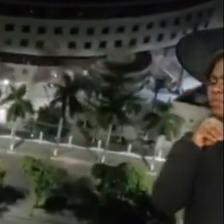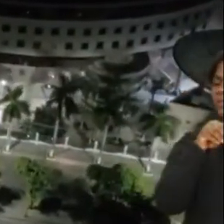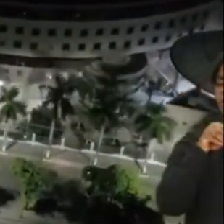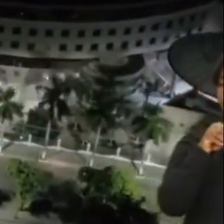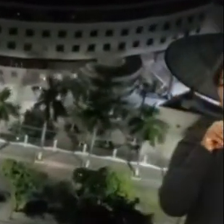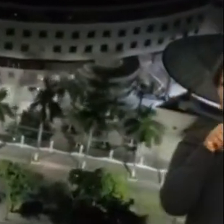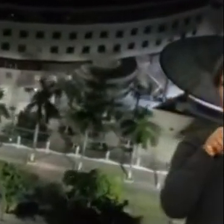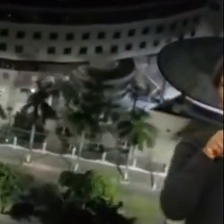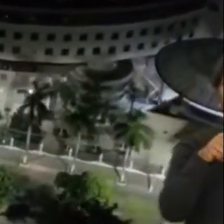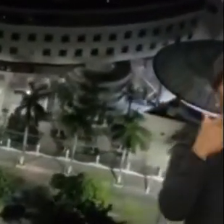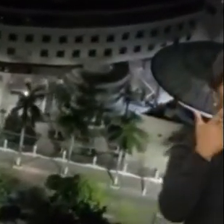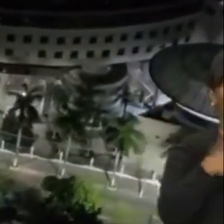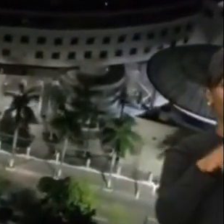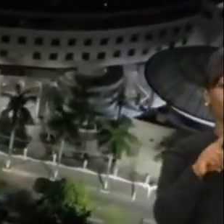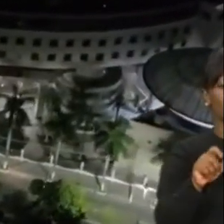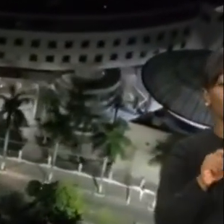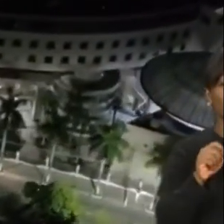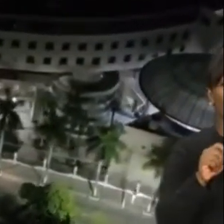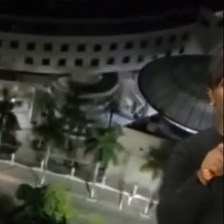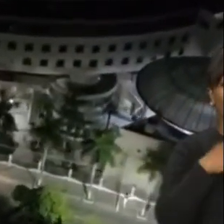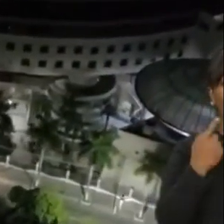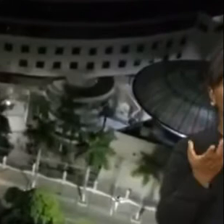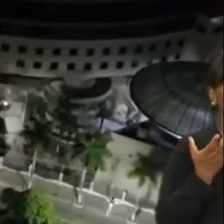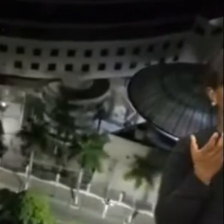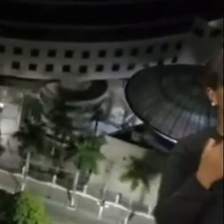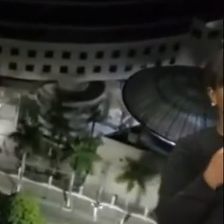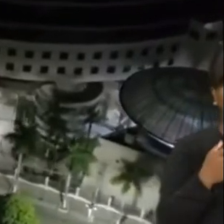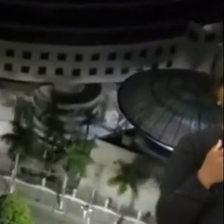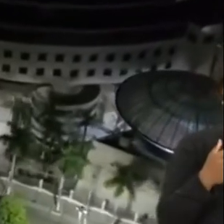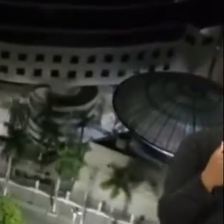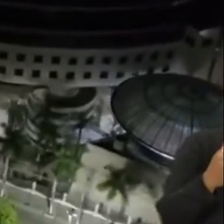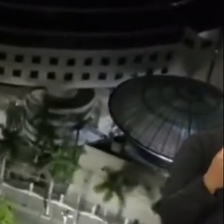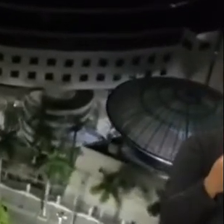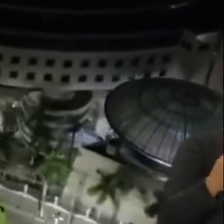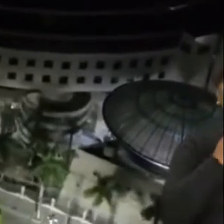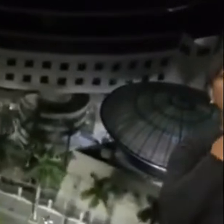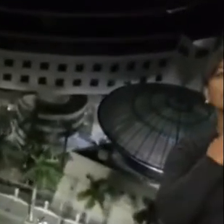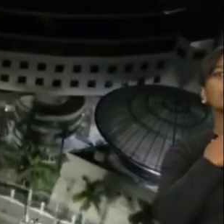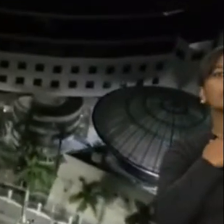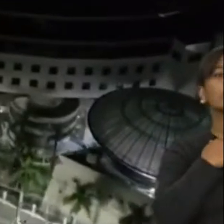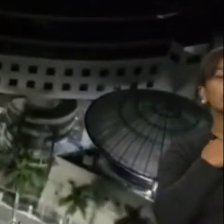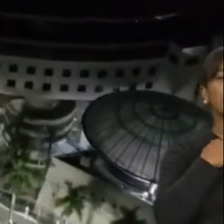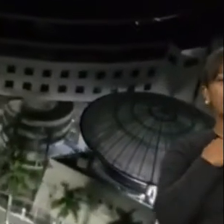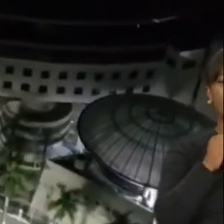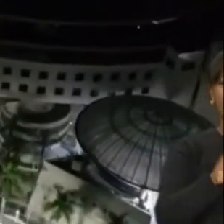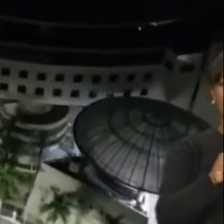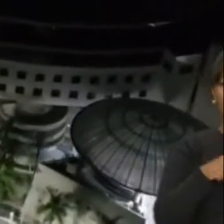O problema é que nós queremos as coisas do nosso jeito, da nossa maneira.